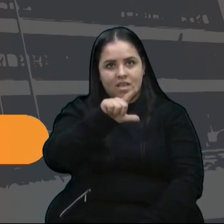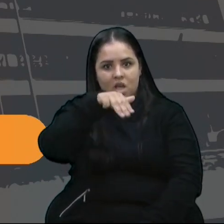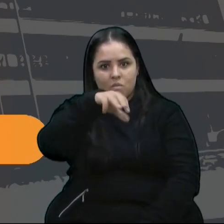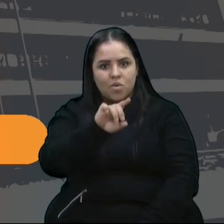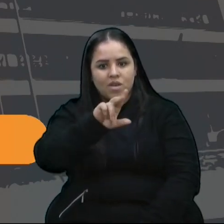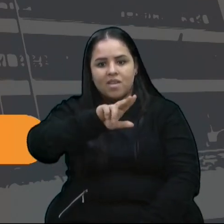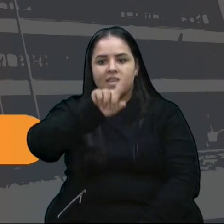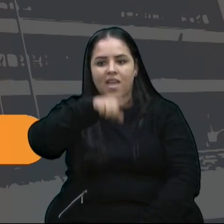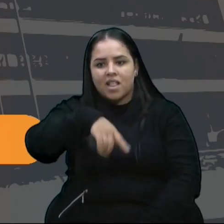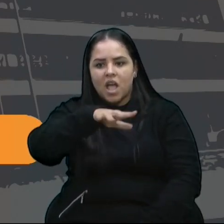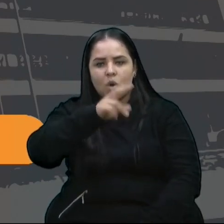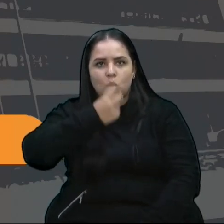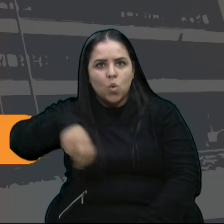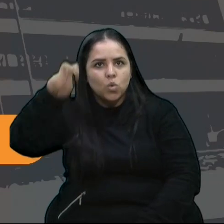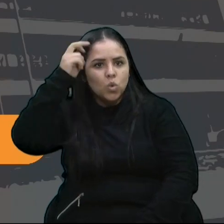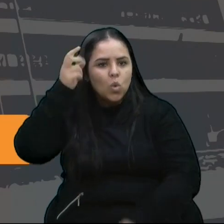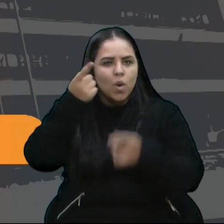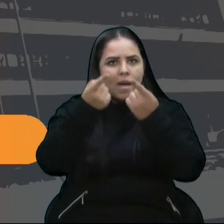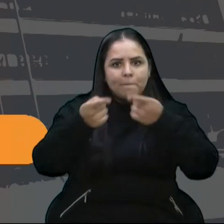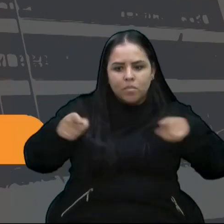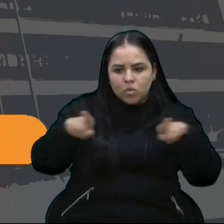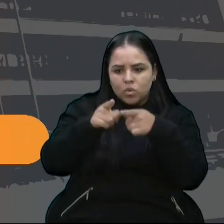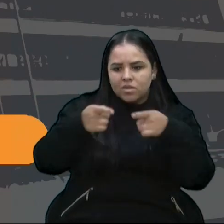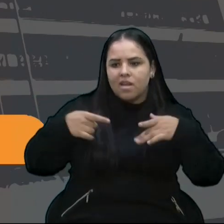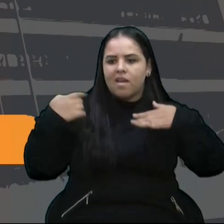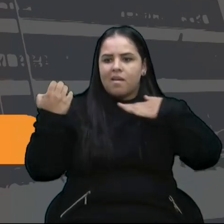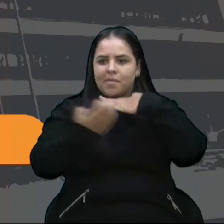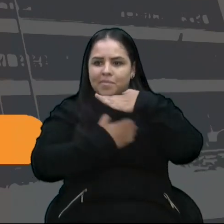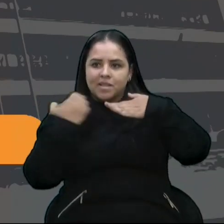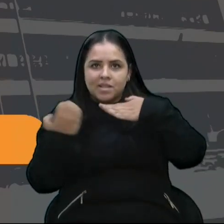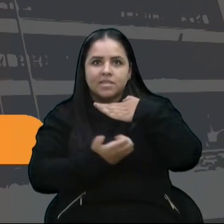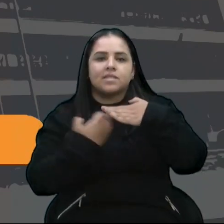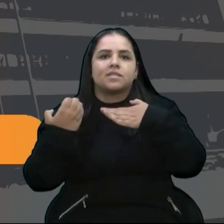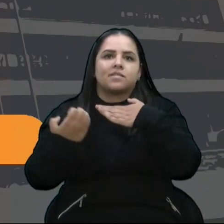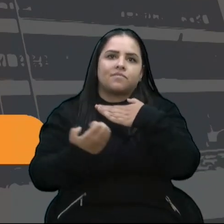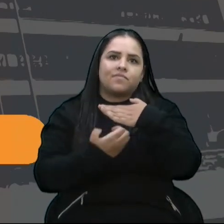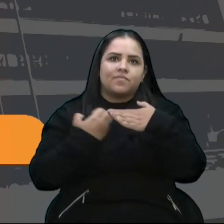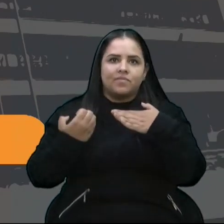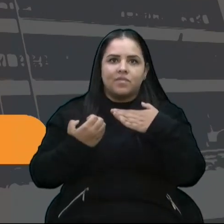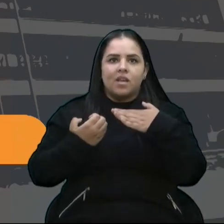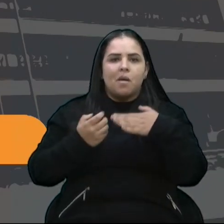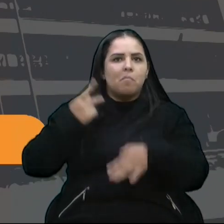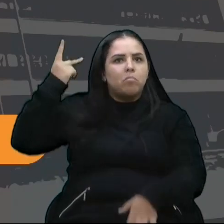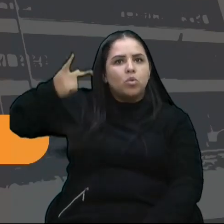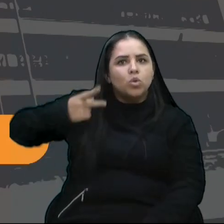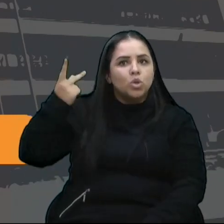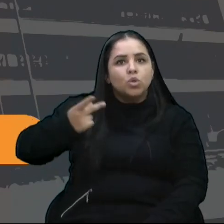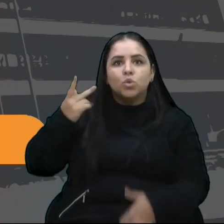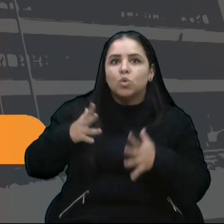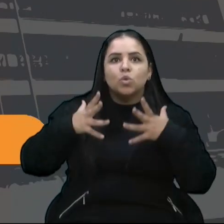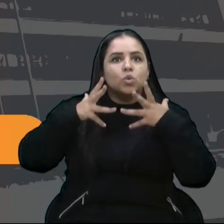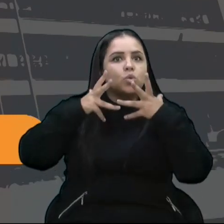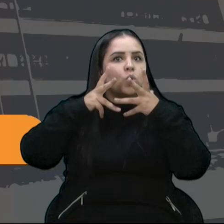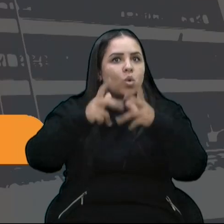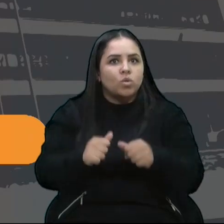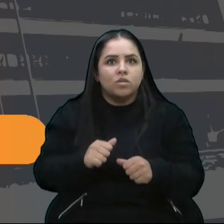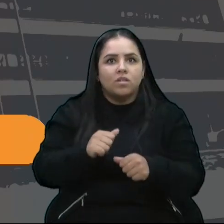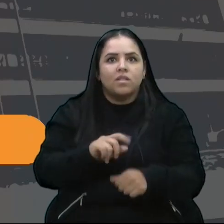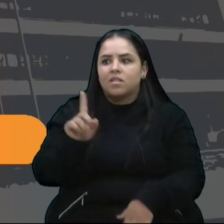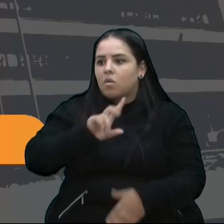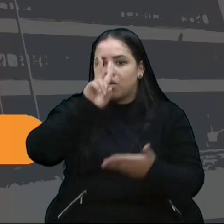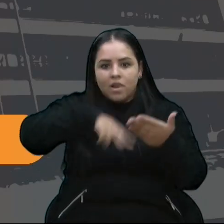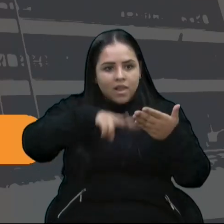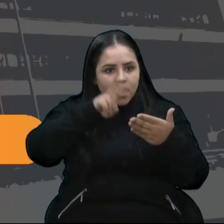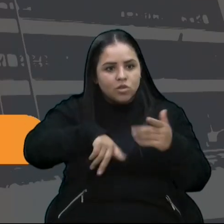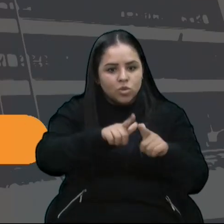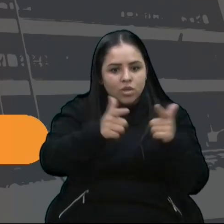que é de música, que é de empresários, políticos, todo mundo, mesmo que a pessoa não leia jornal,